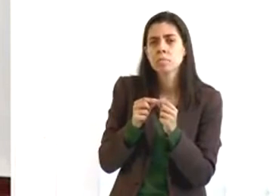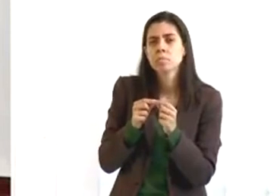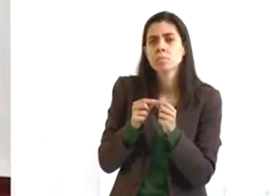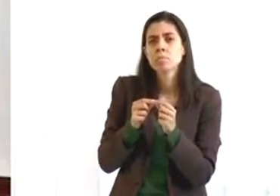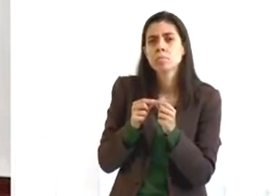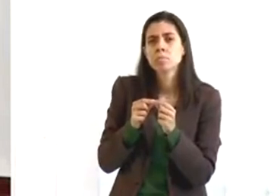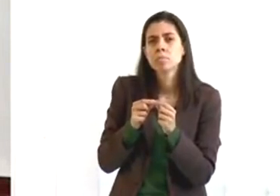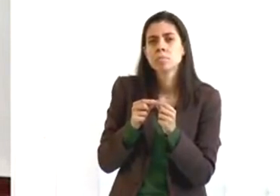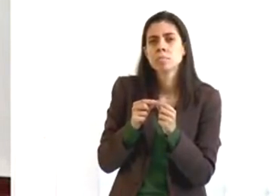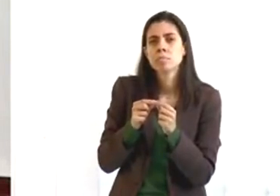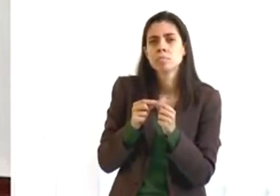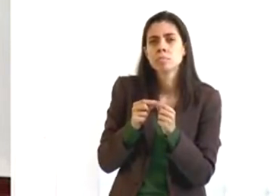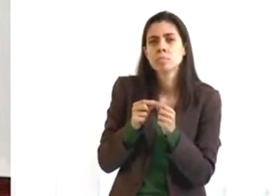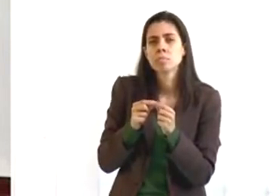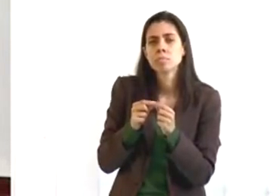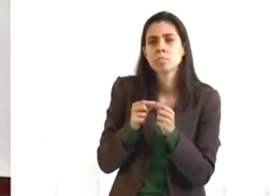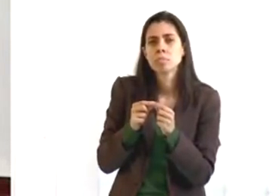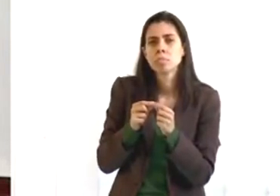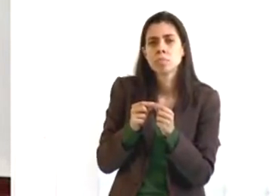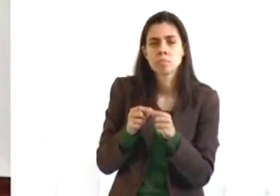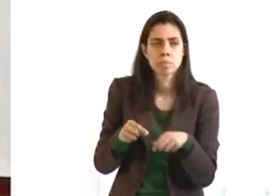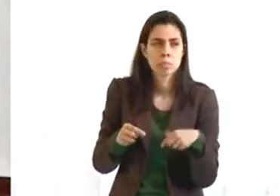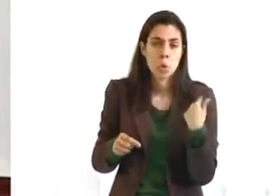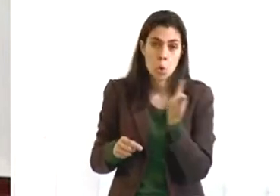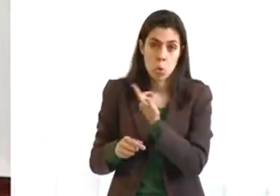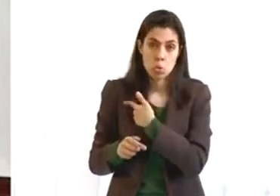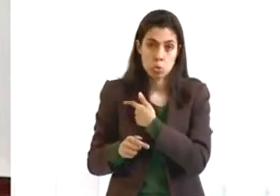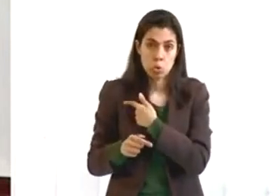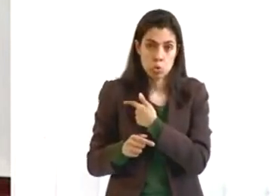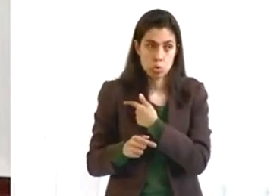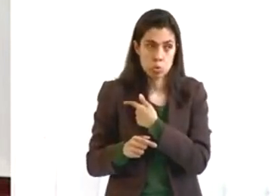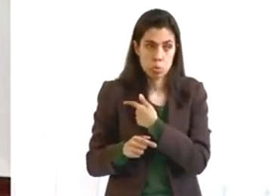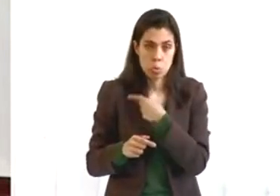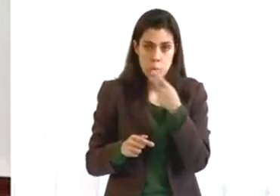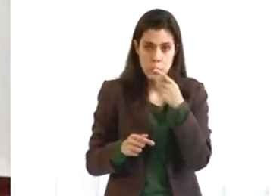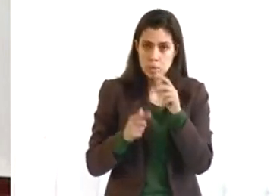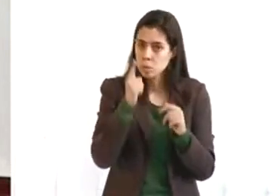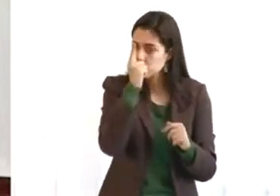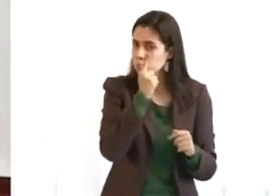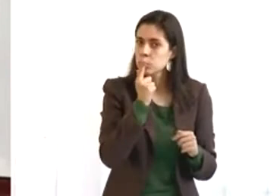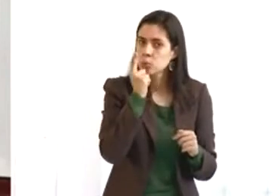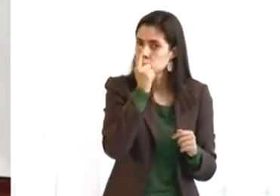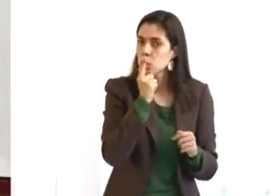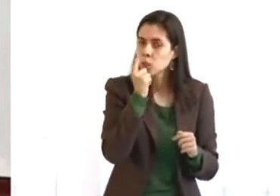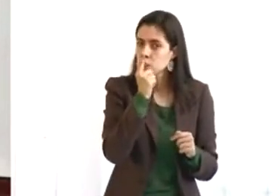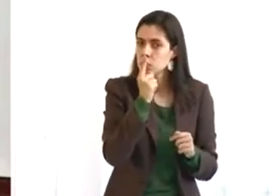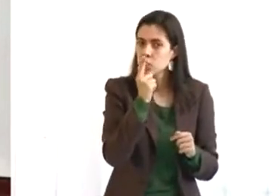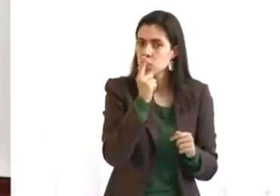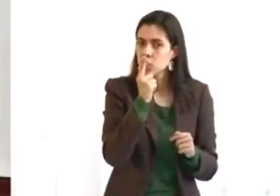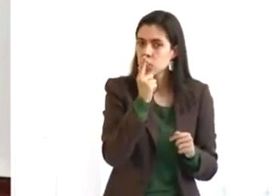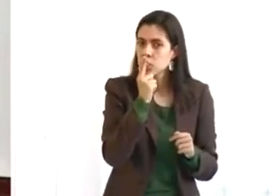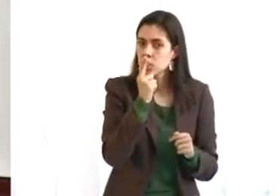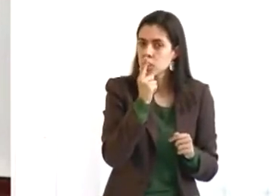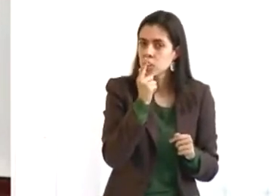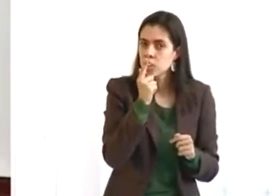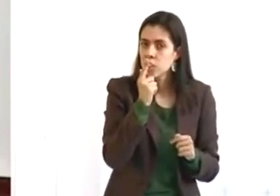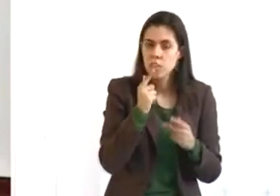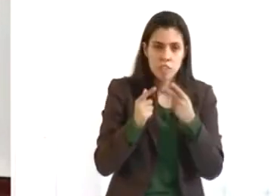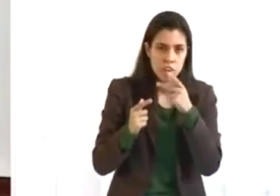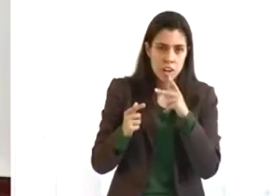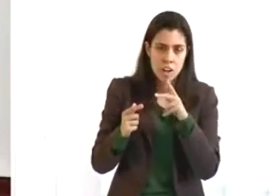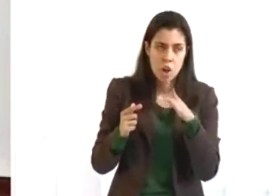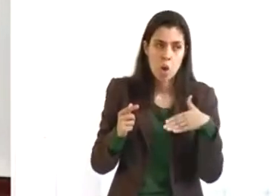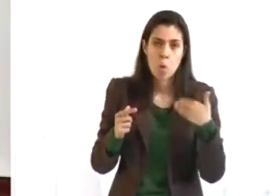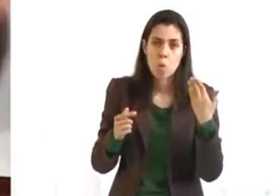Nosso querido reverendo George sempre diz isso, que quando ele pega um táxi ou um aplicativo, ele não perde a oportunidade.